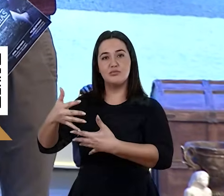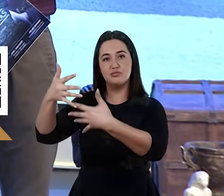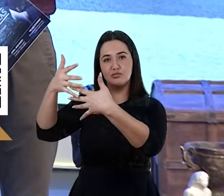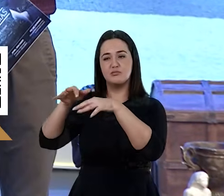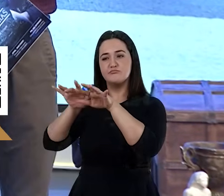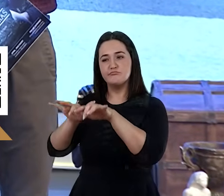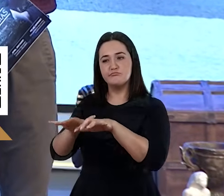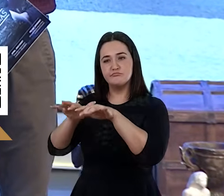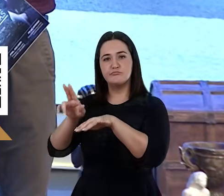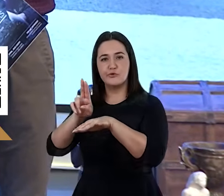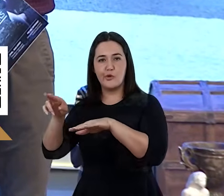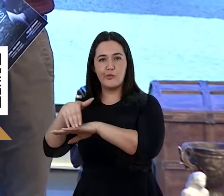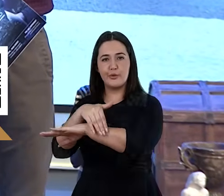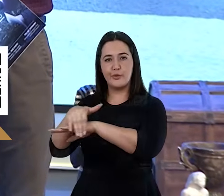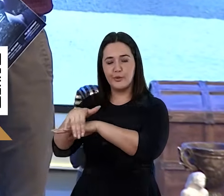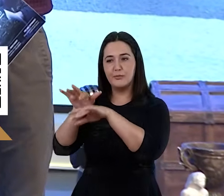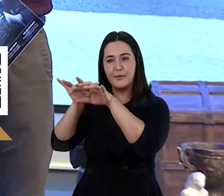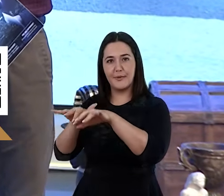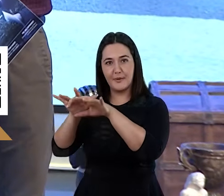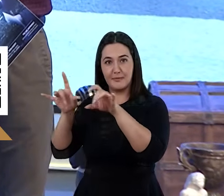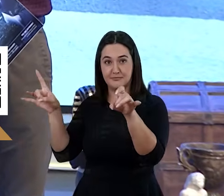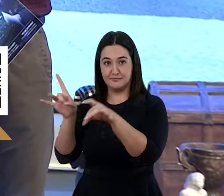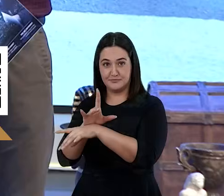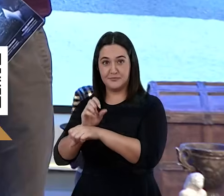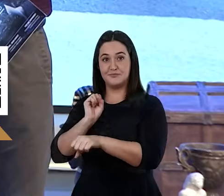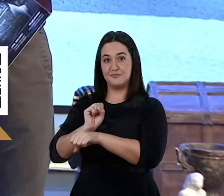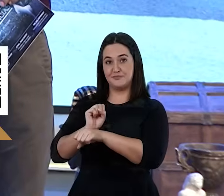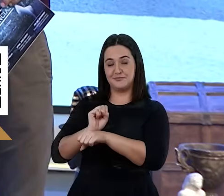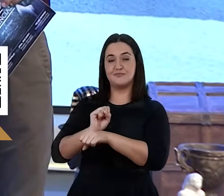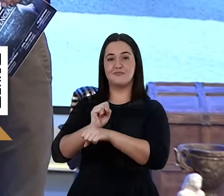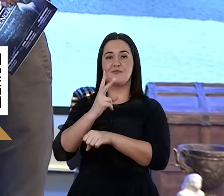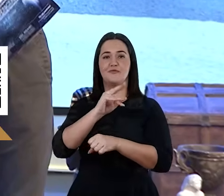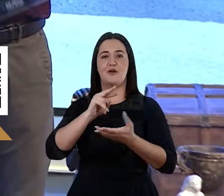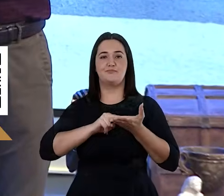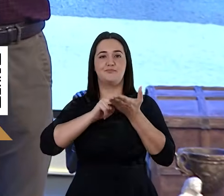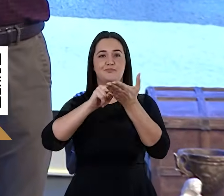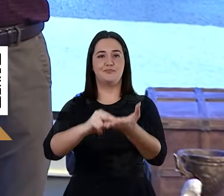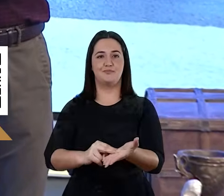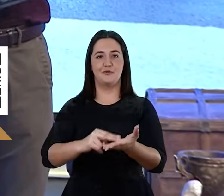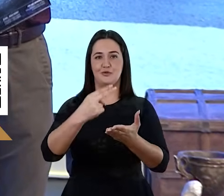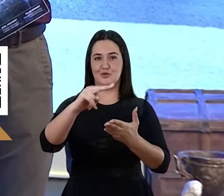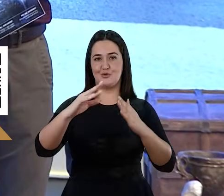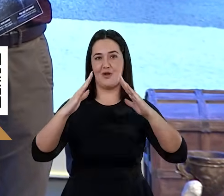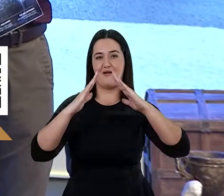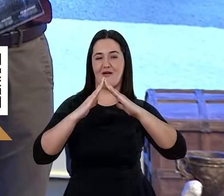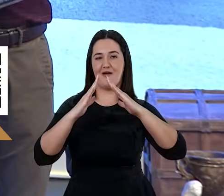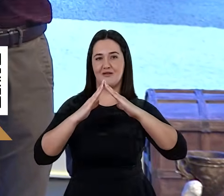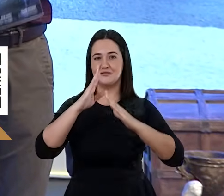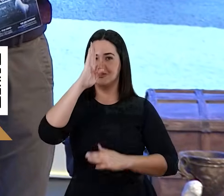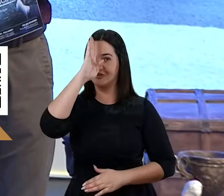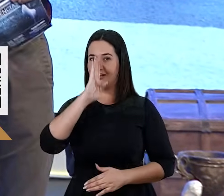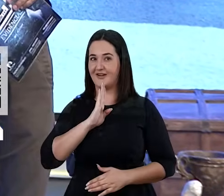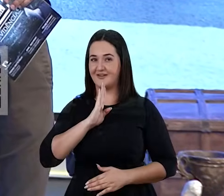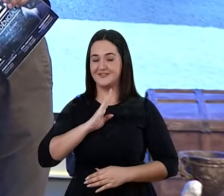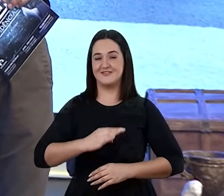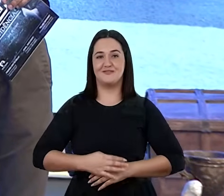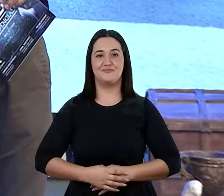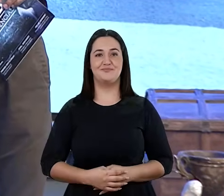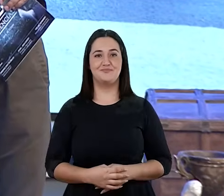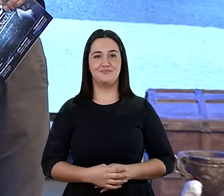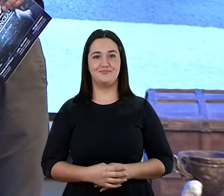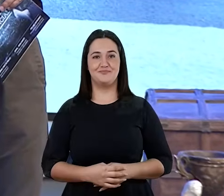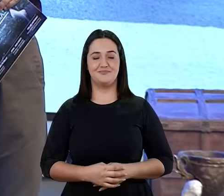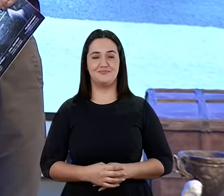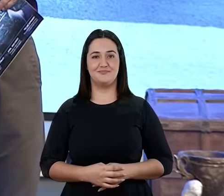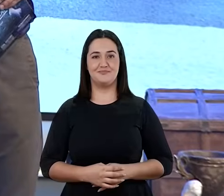você simplesmente faz o preenchimento de um cadastro simples e em poucos dias o guia de estudos chegará à sua casa, inteiramente